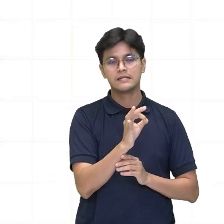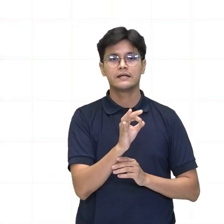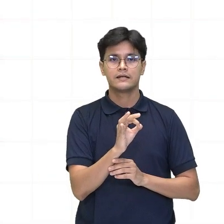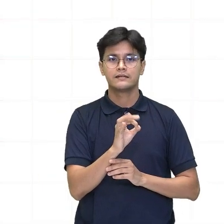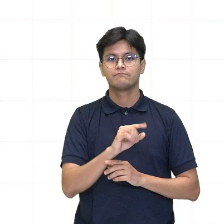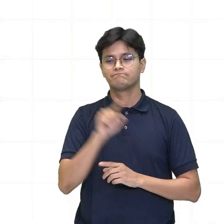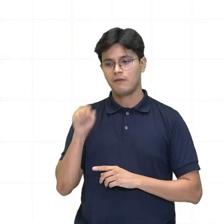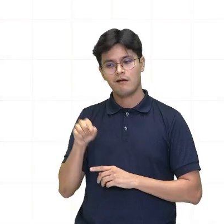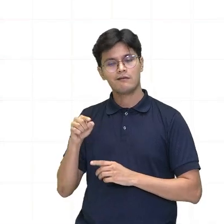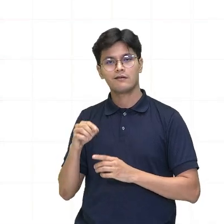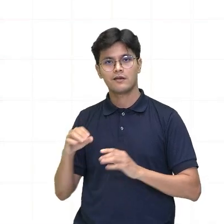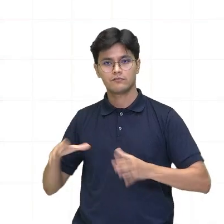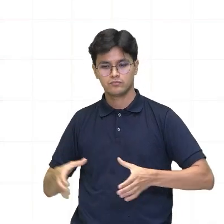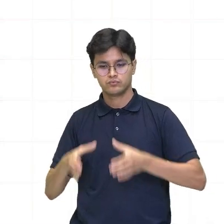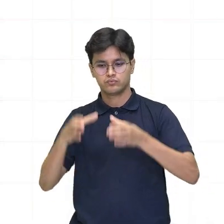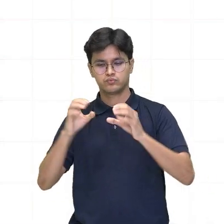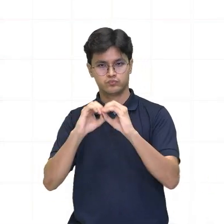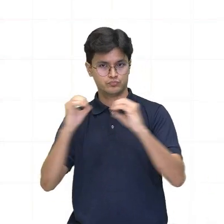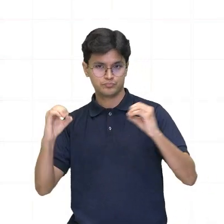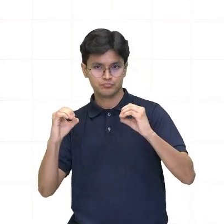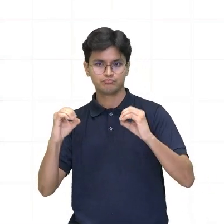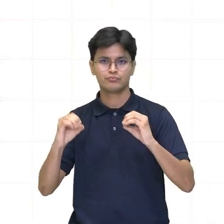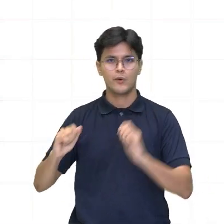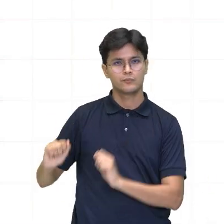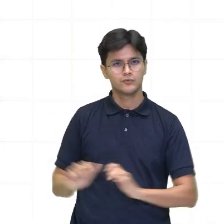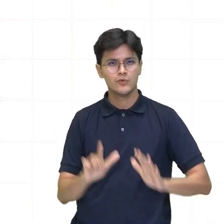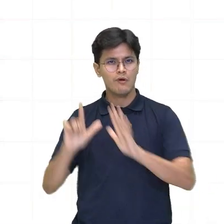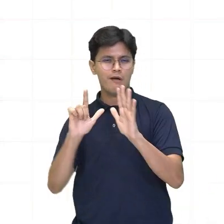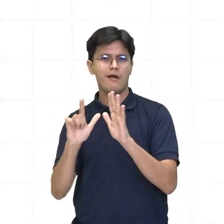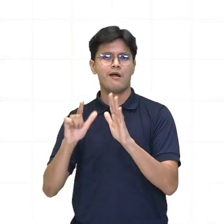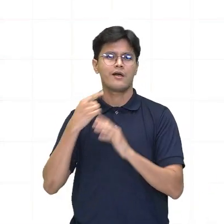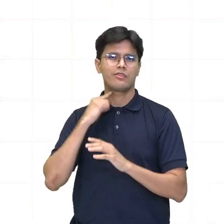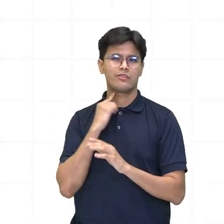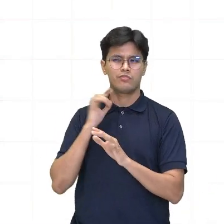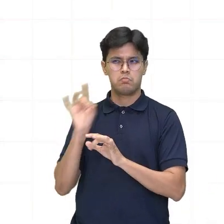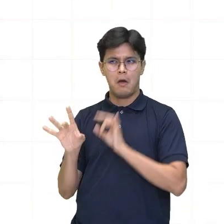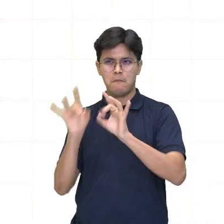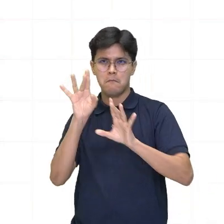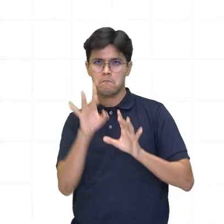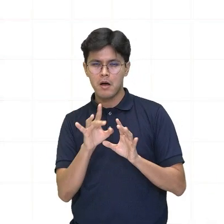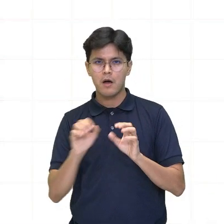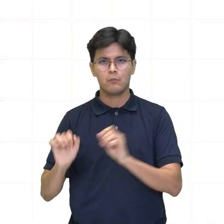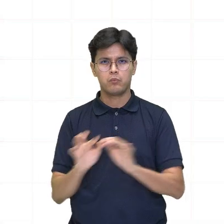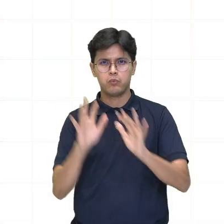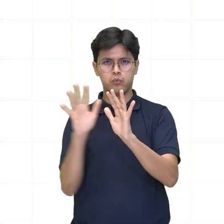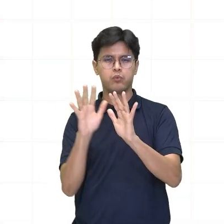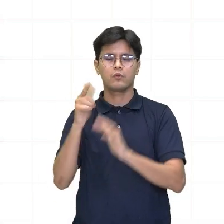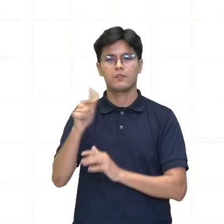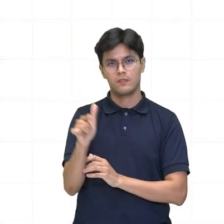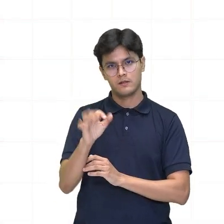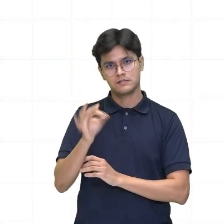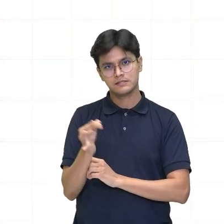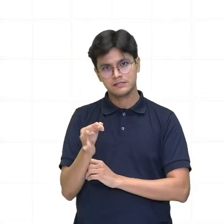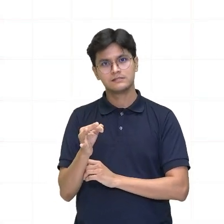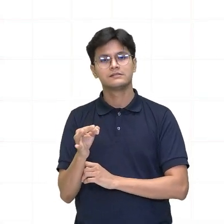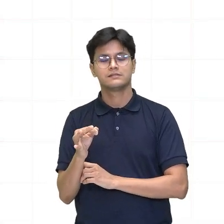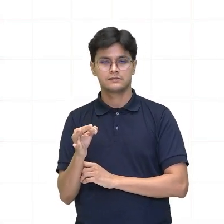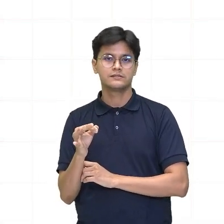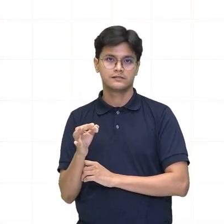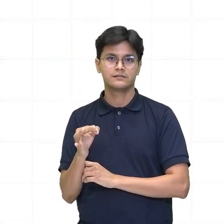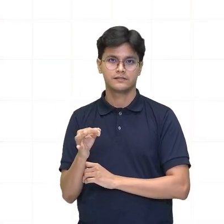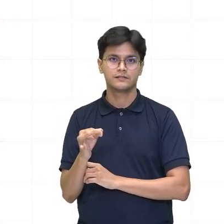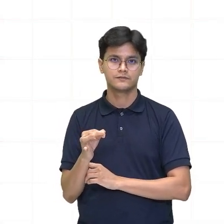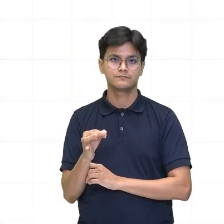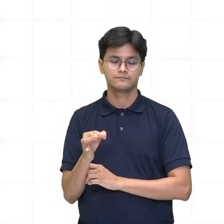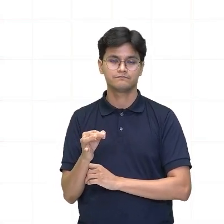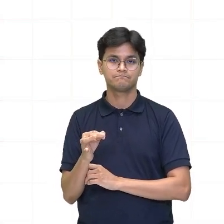gases poluentes diretamente encaminhados para a atmosfera, que causam ali o aquecimento global e a chuva ácida, como a gente viu